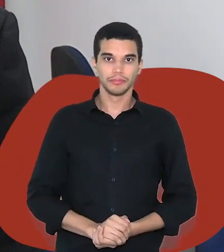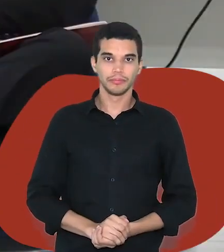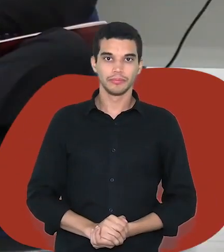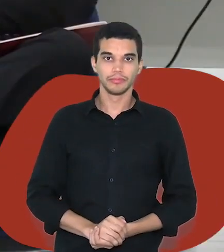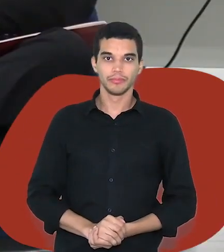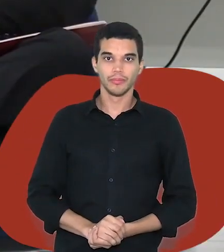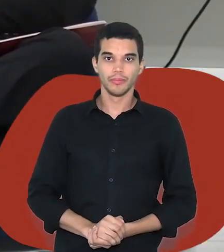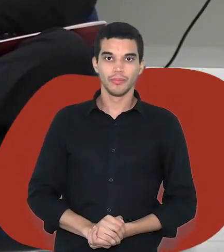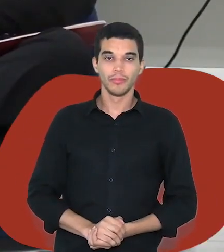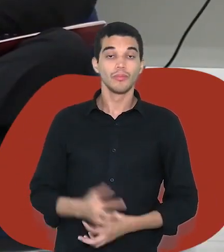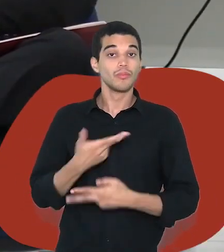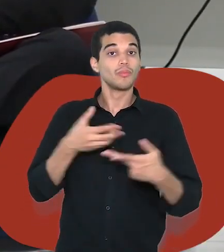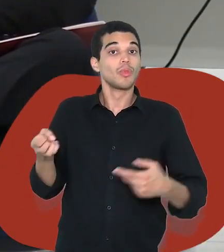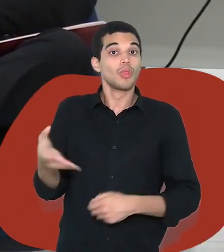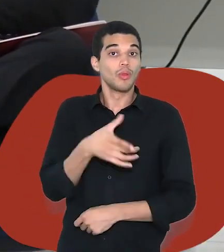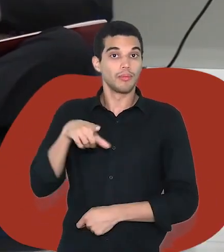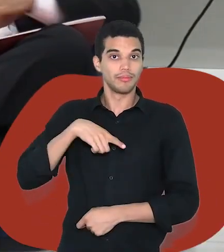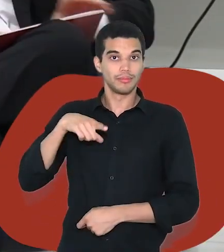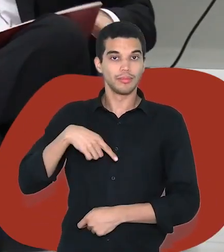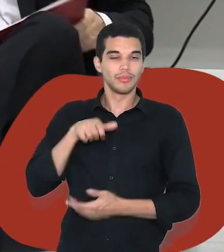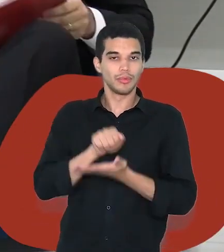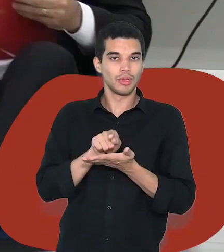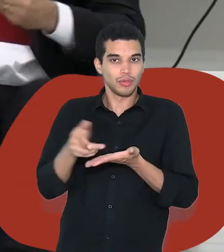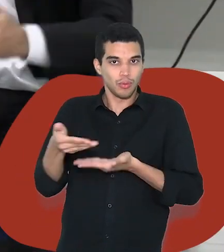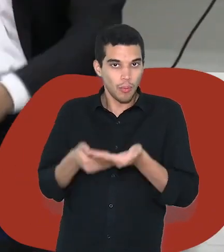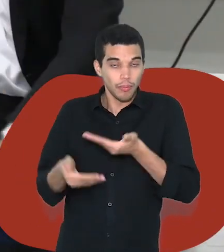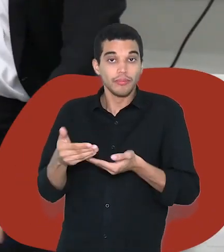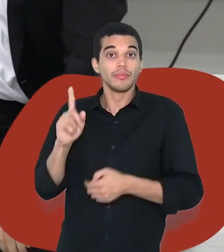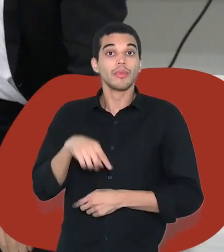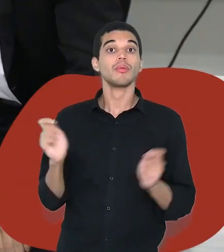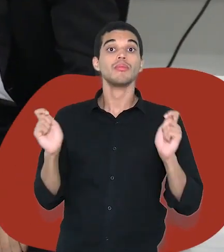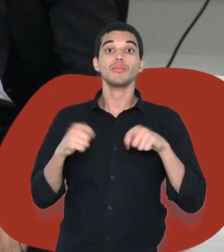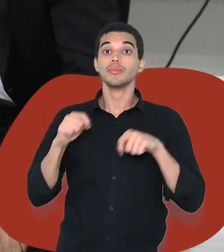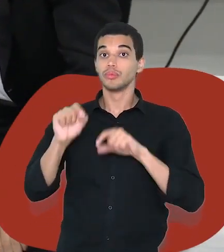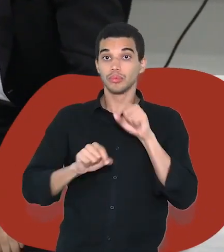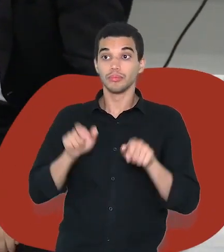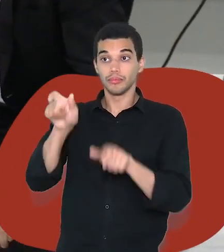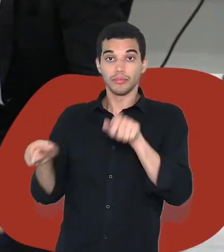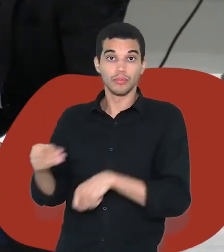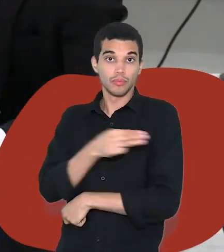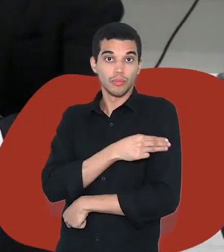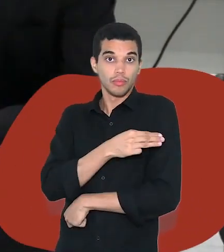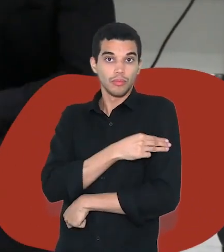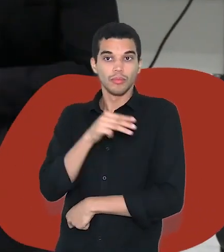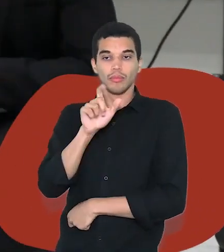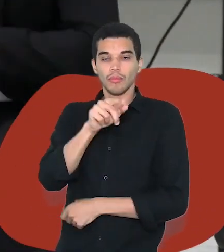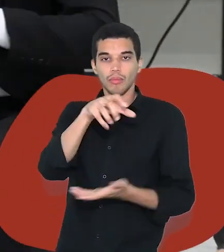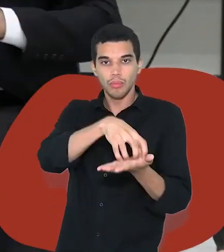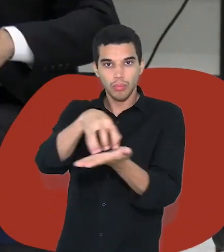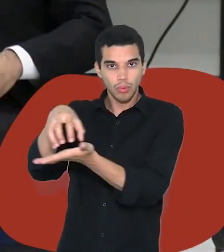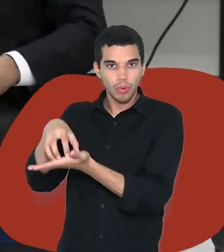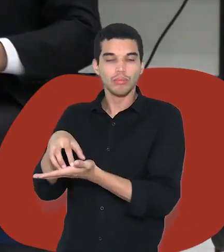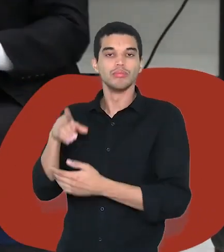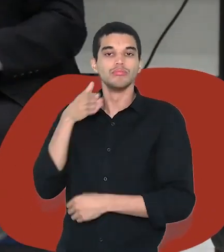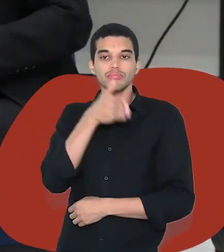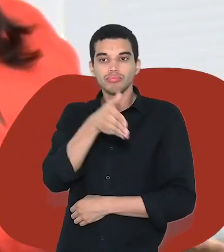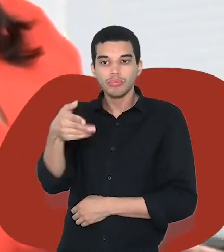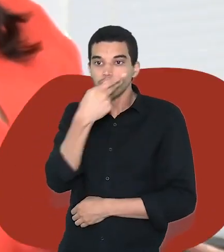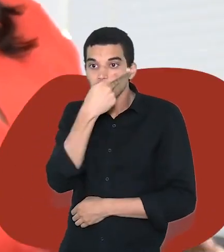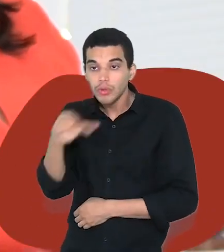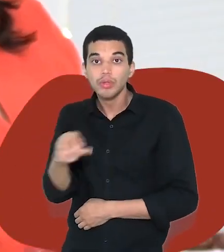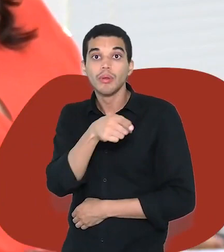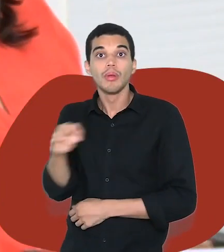esse encontro. Ponto inovador trazido pelo Agenda Compartilhada foi a possibilidade dos membros das circunscrições